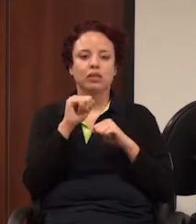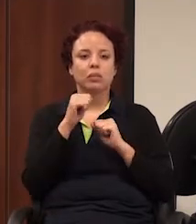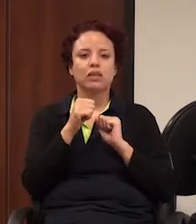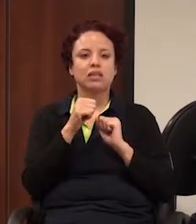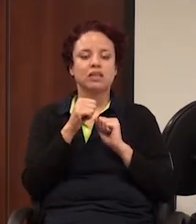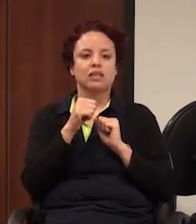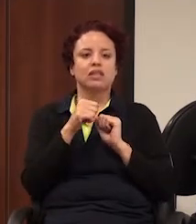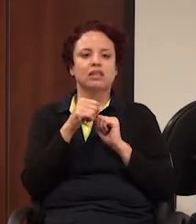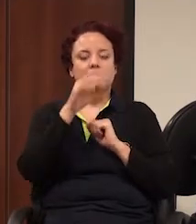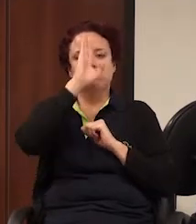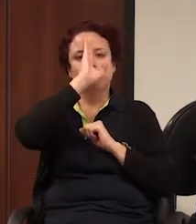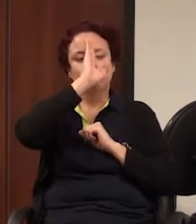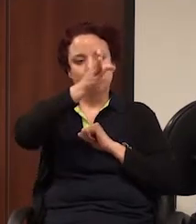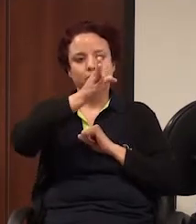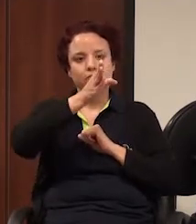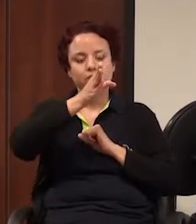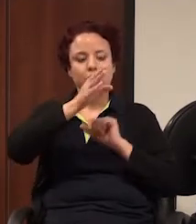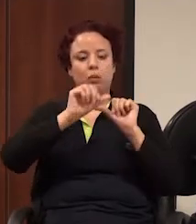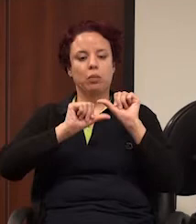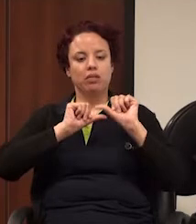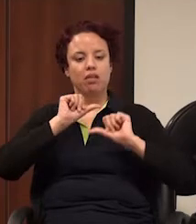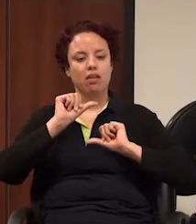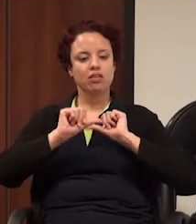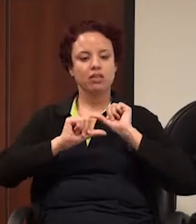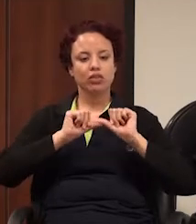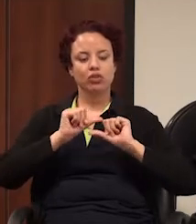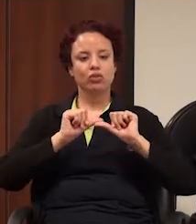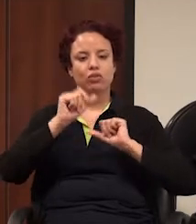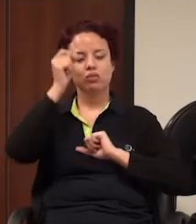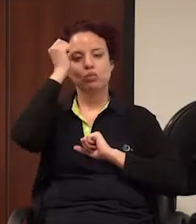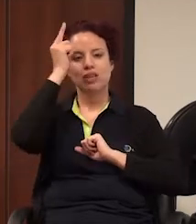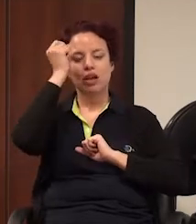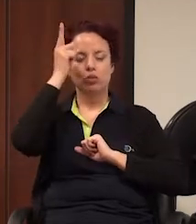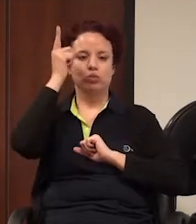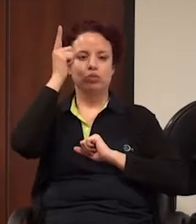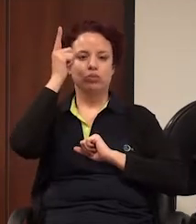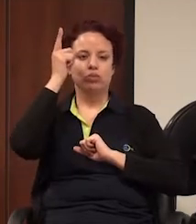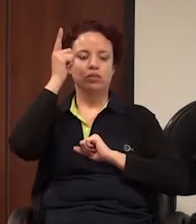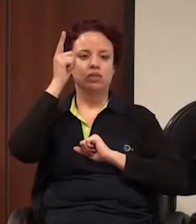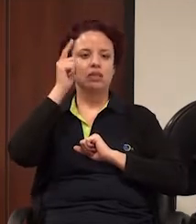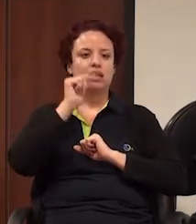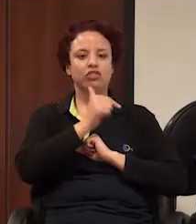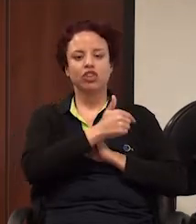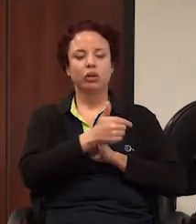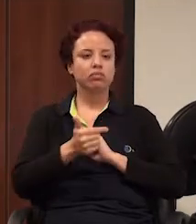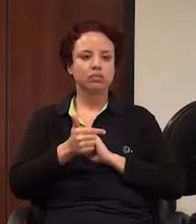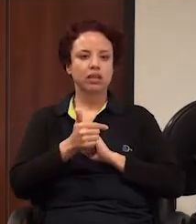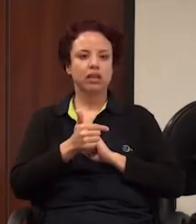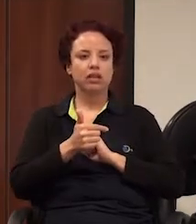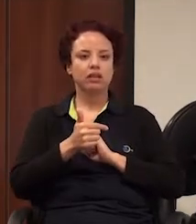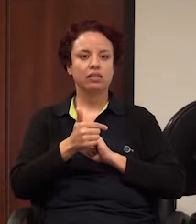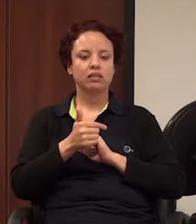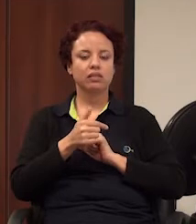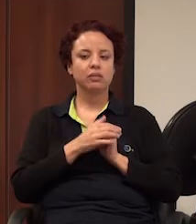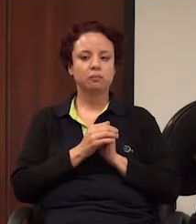gente tiver principalmente essa mudança, né, desse paradigma cultural de que não existem, né, maiores